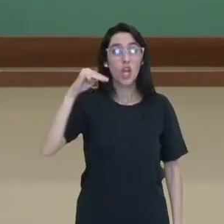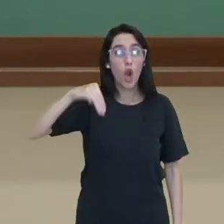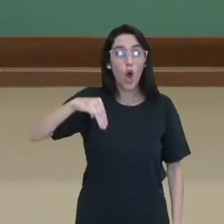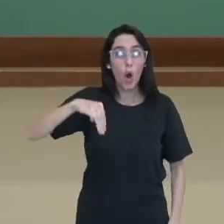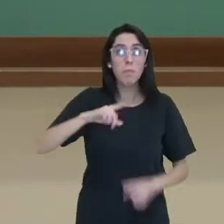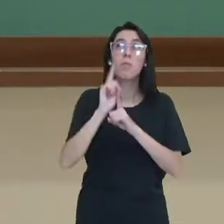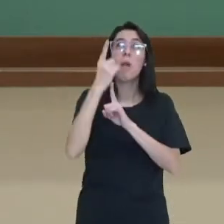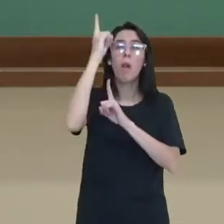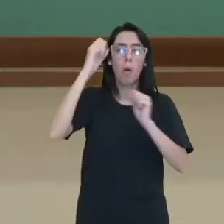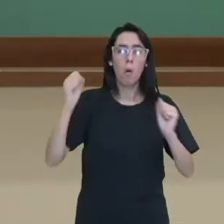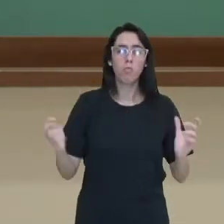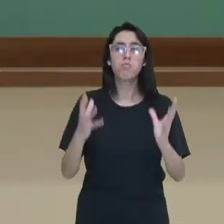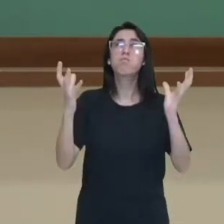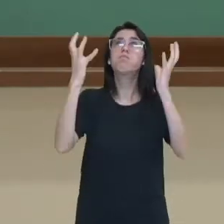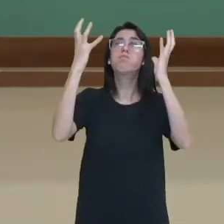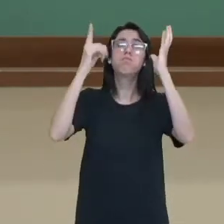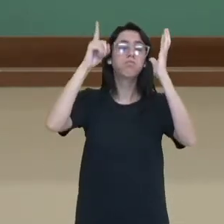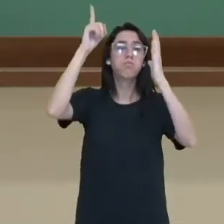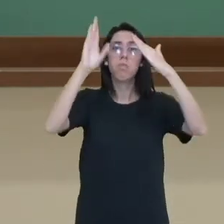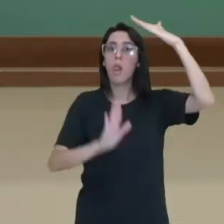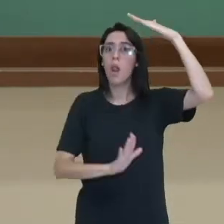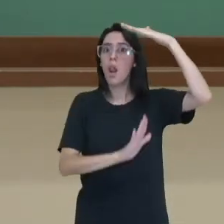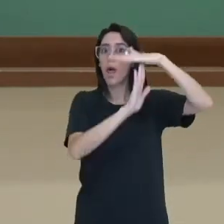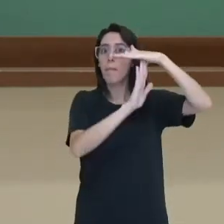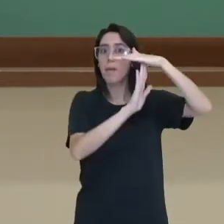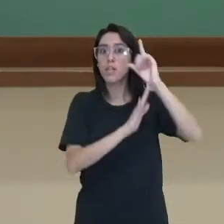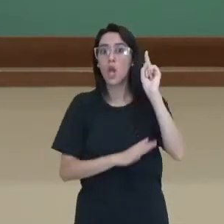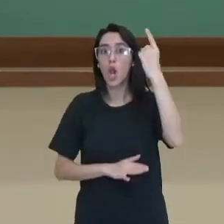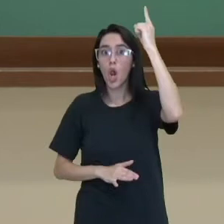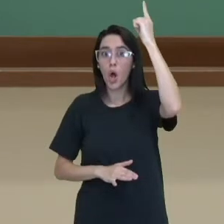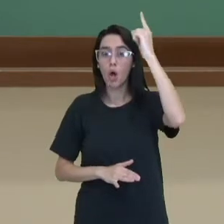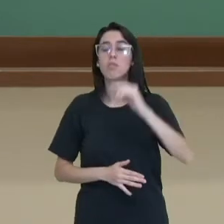aos limites da troposfera. Em